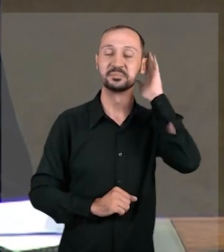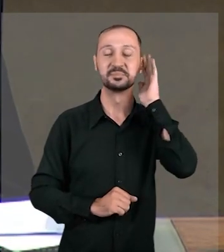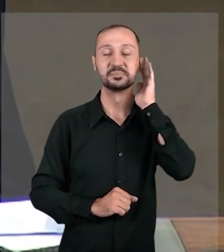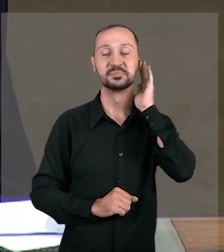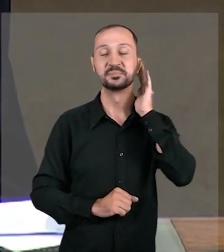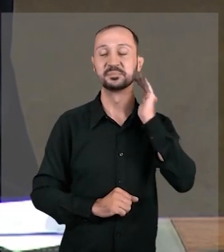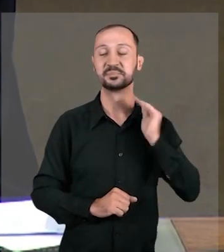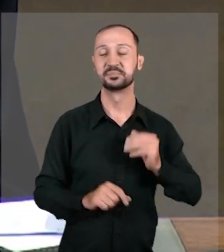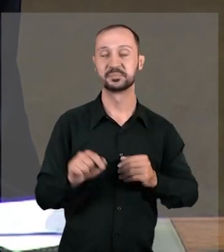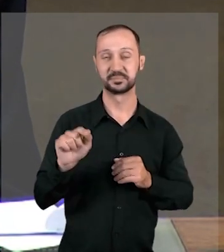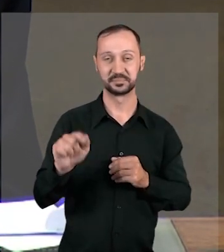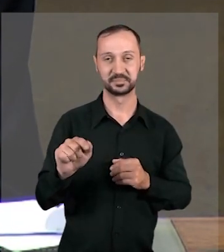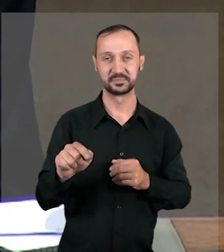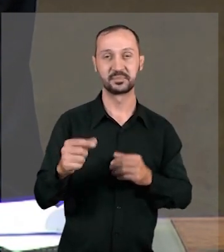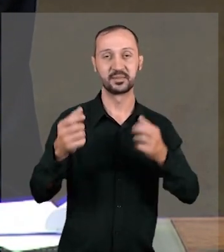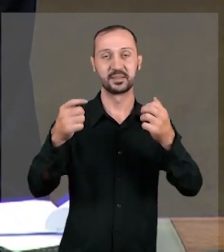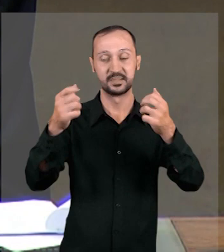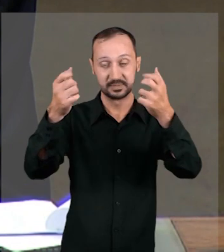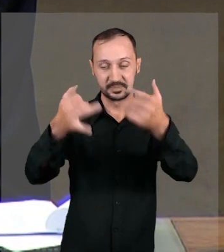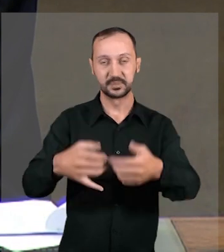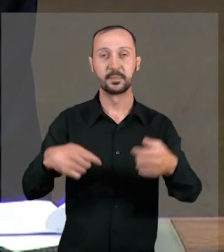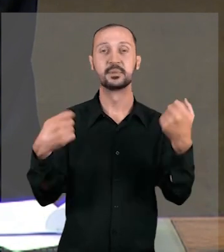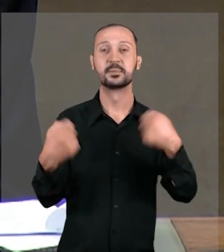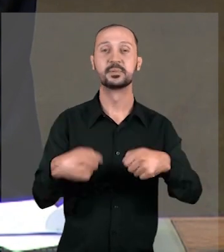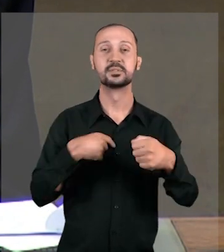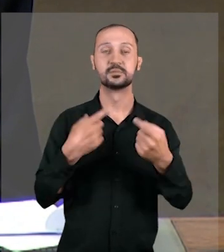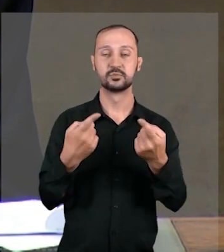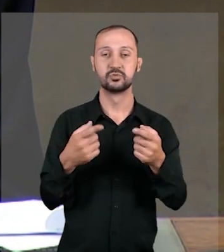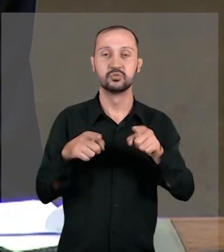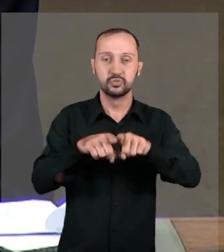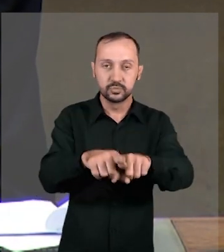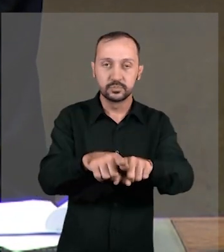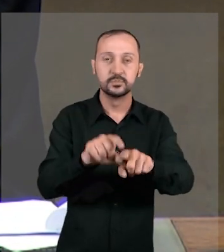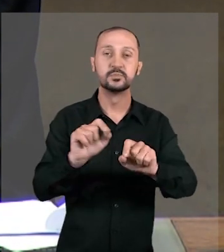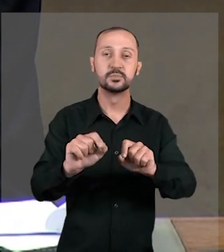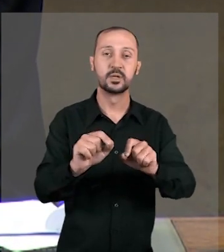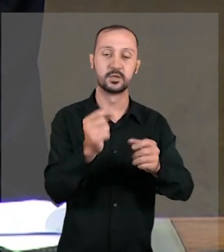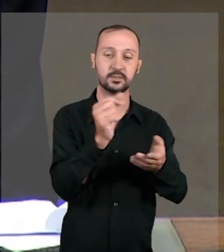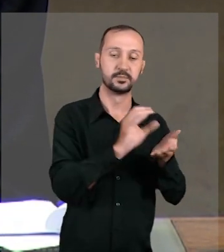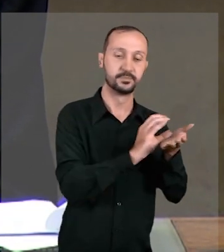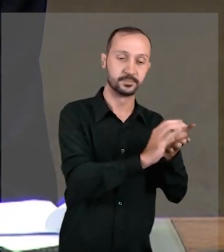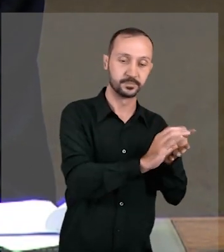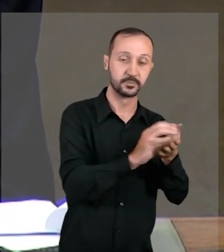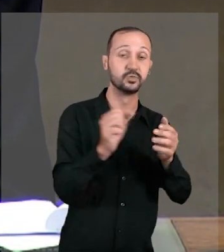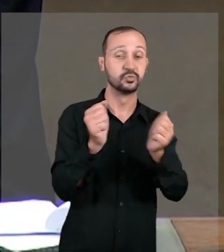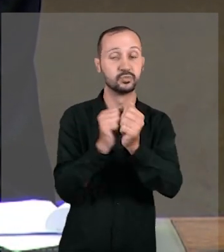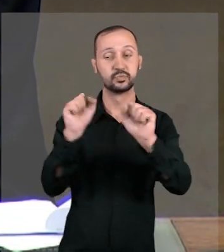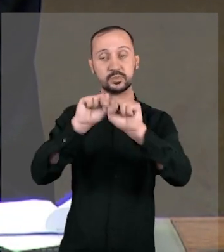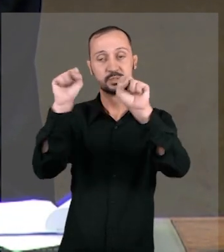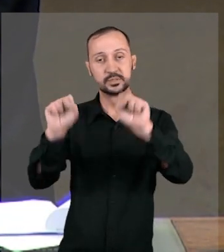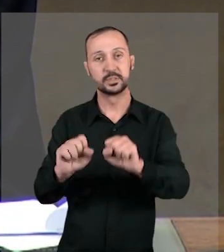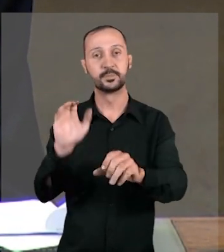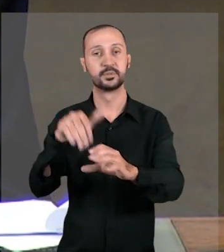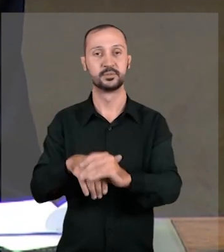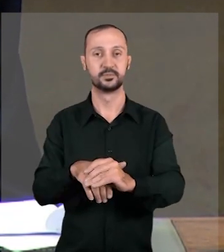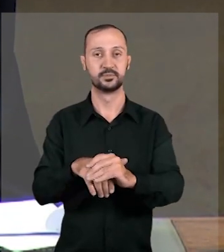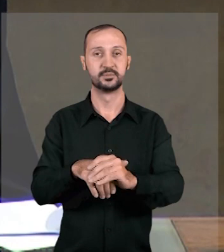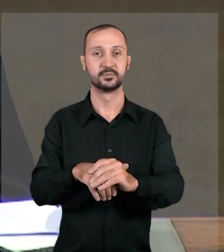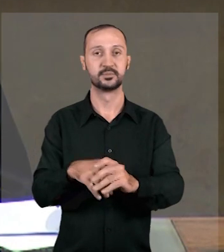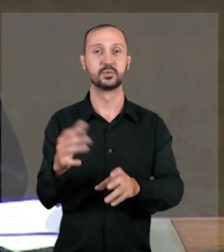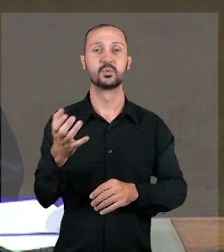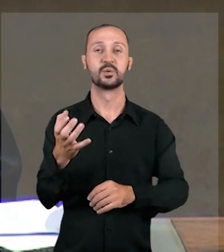Então, dizia o Henrique, é preciso casar financiamento com o sistema eleitoral que